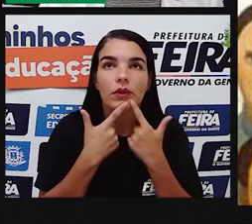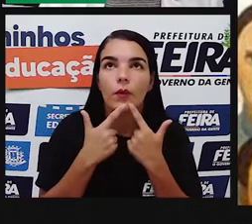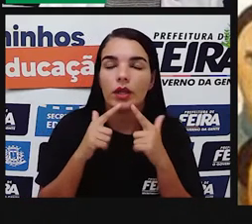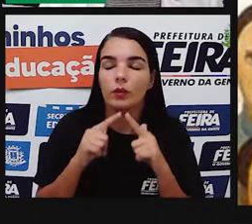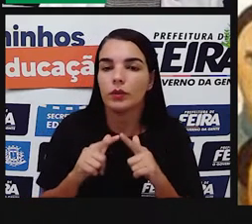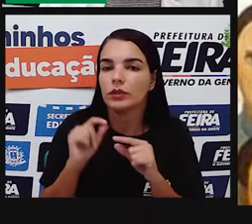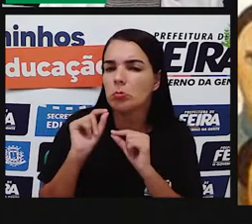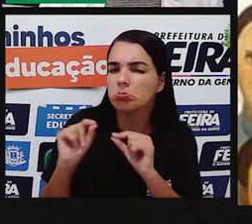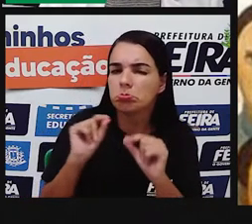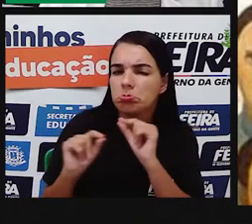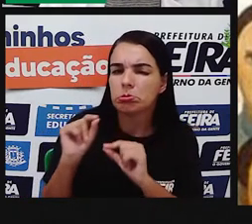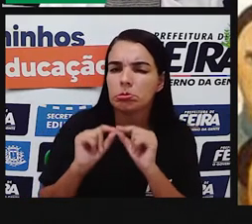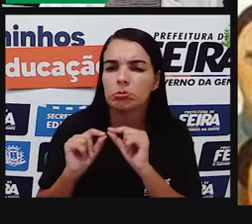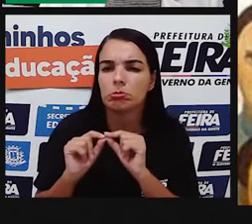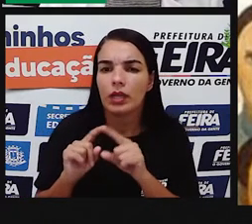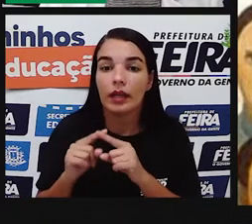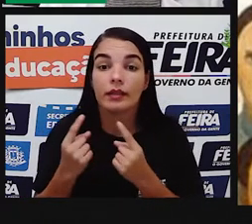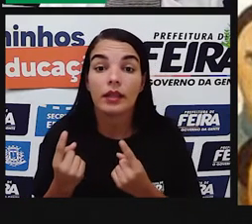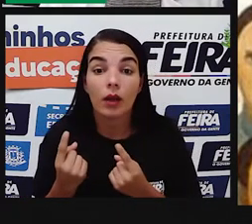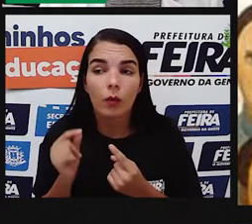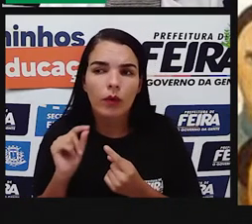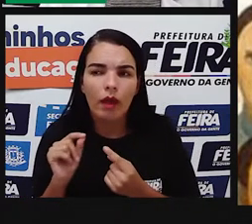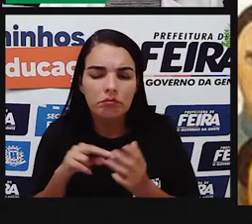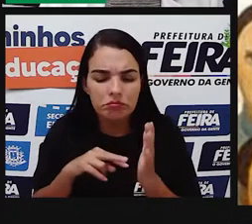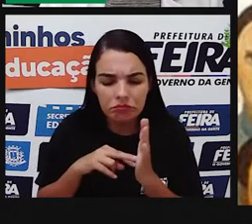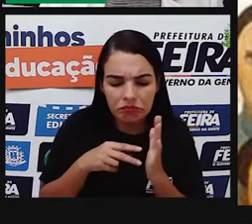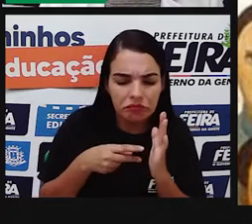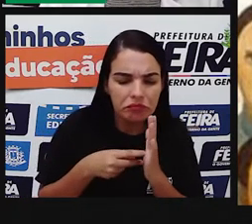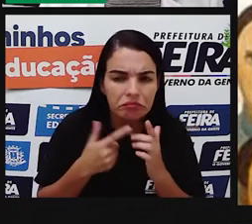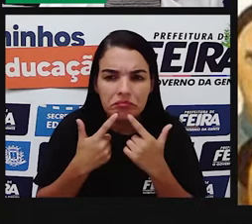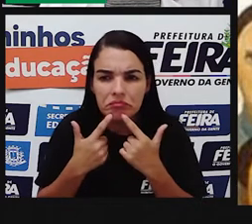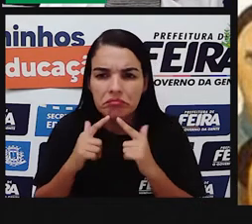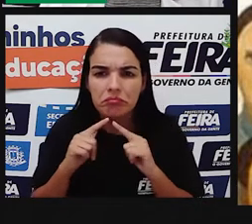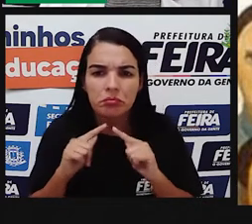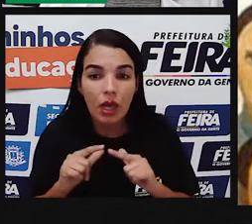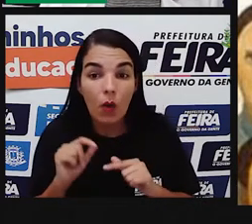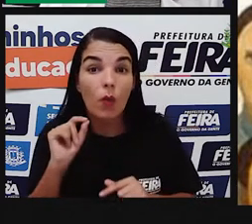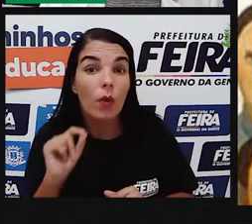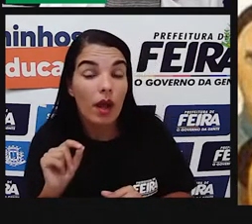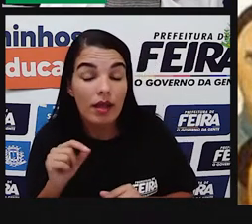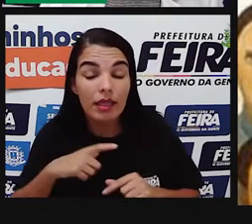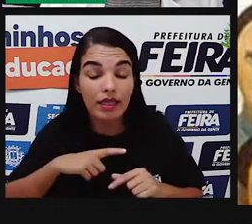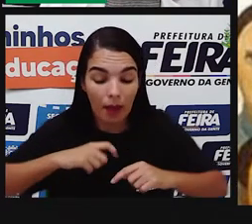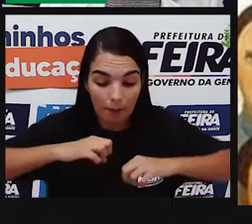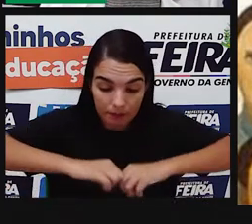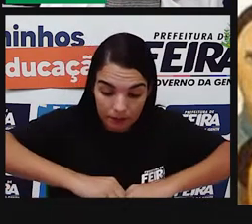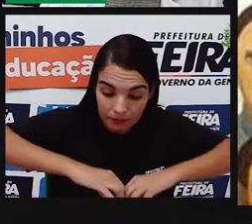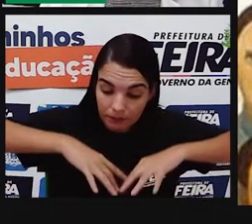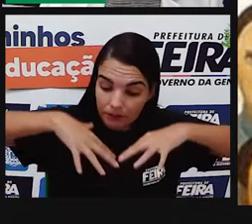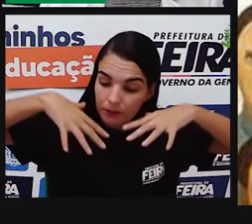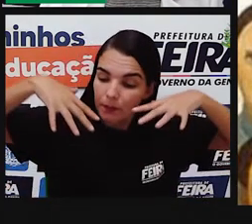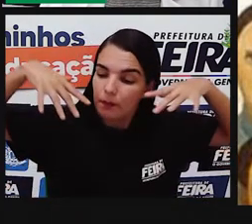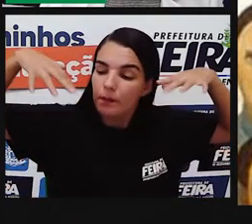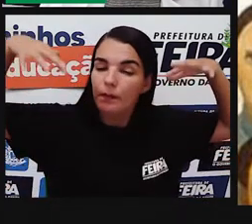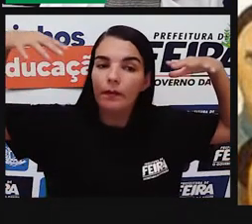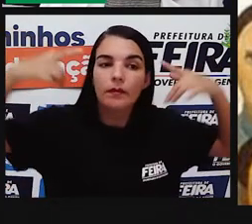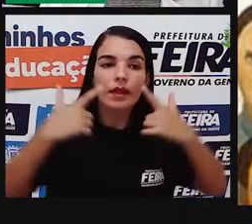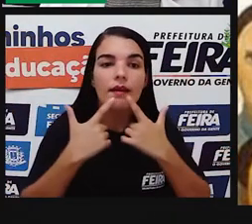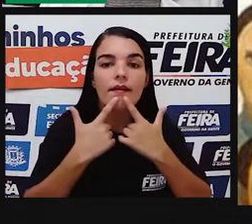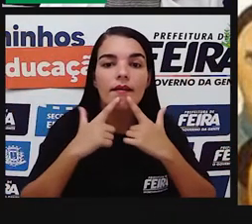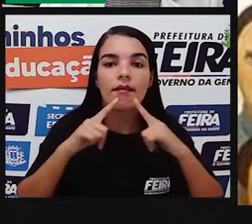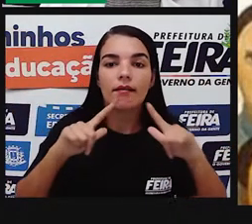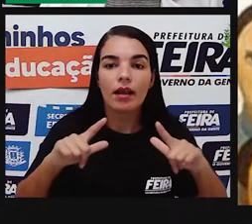Variações linguísticas, variantes ou variedades linguísticas são as ramificações naturais de uma língua, as quais